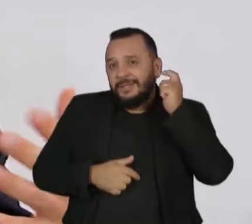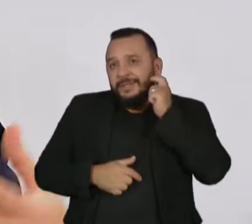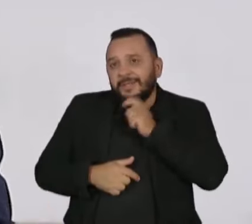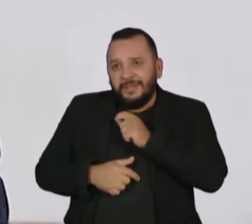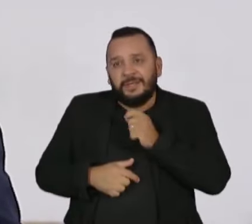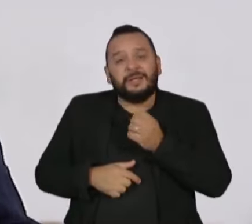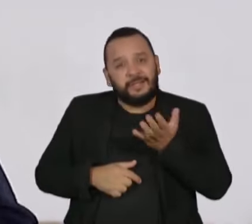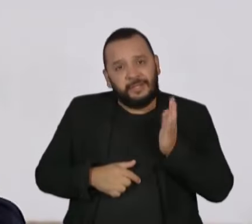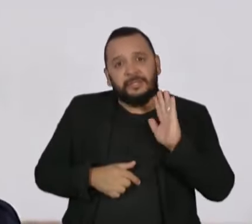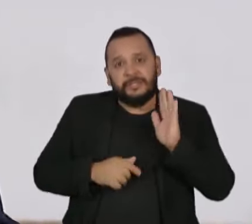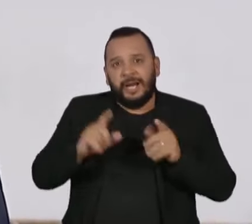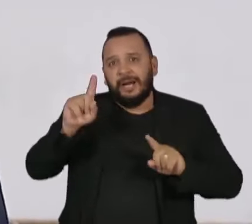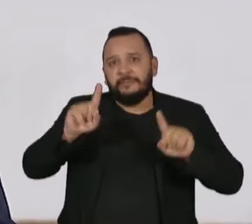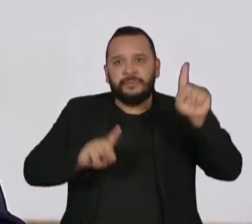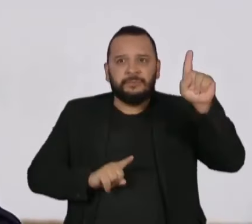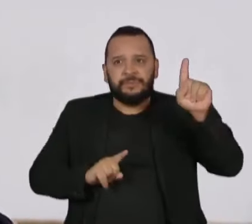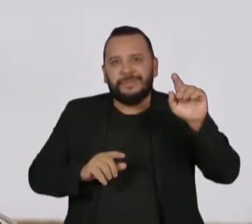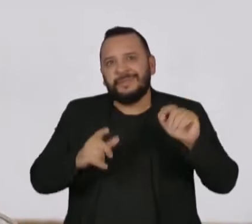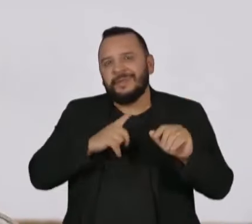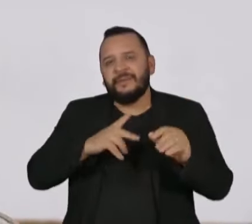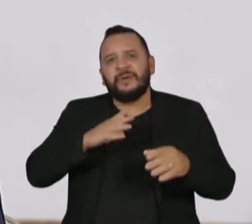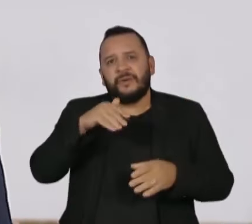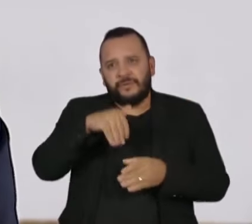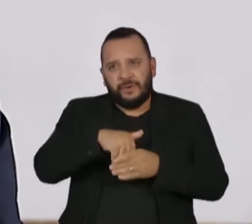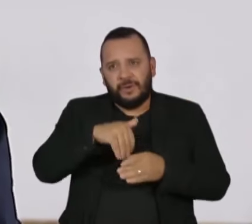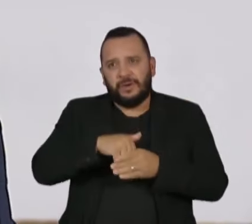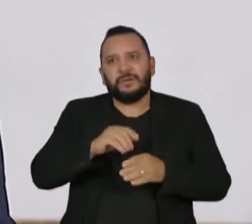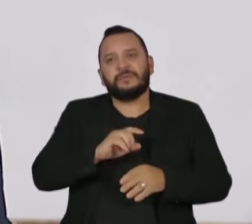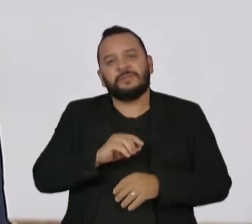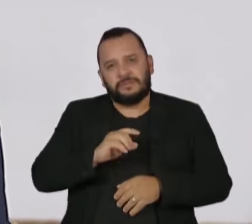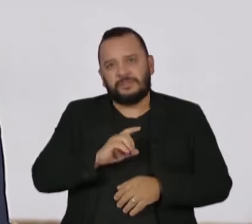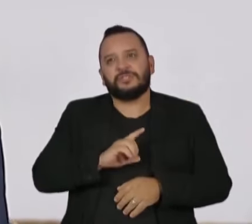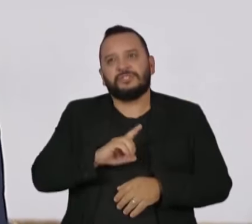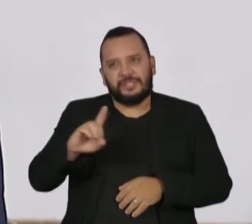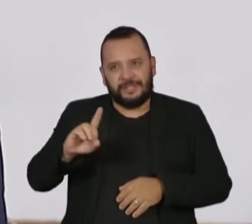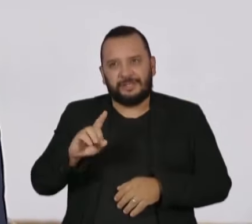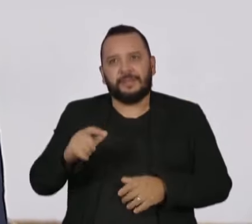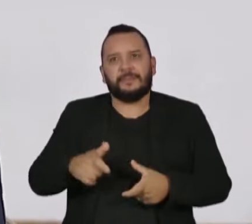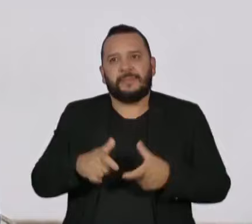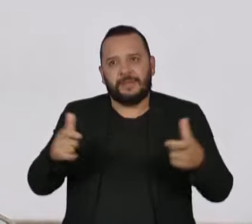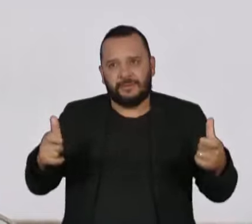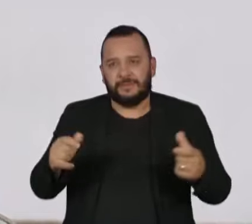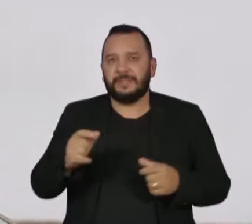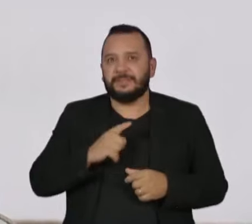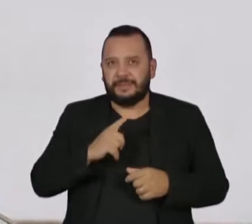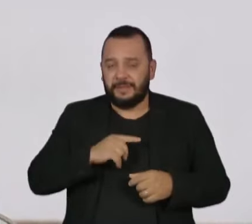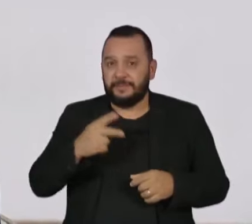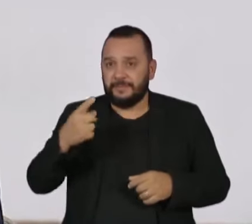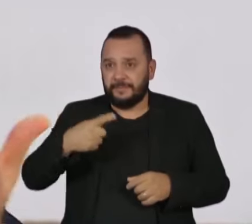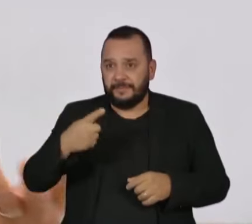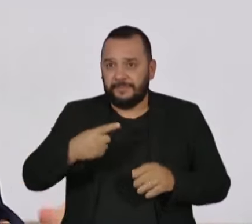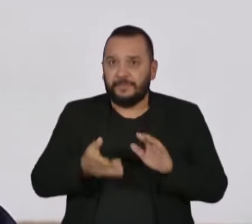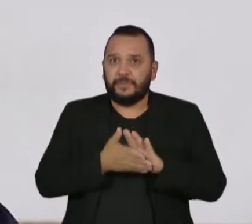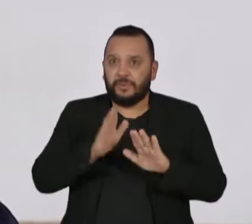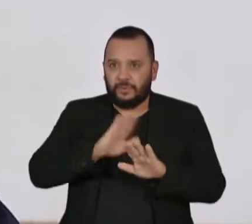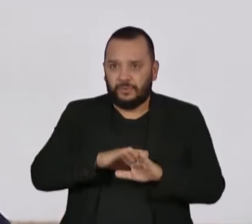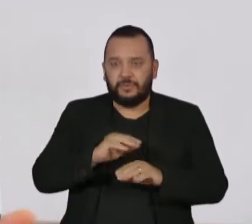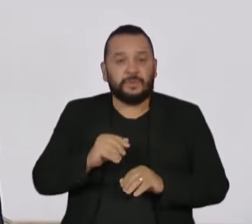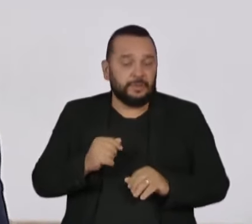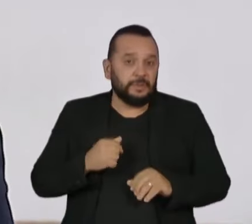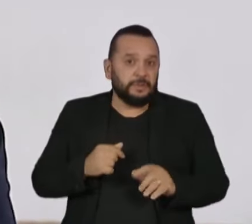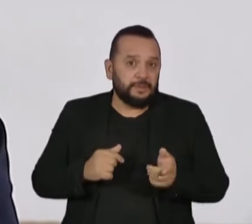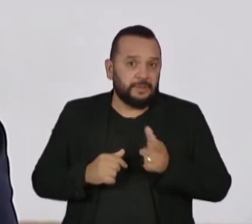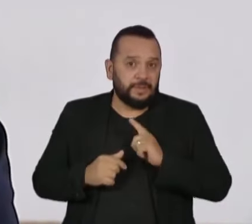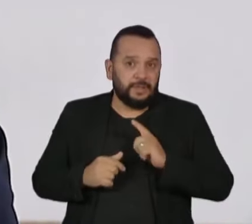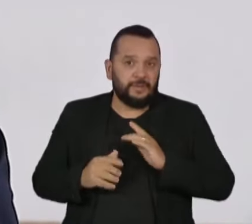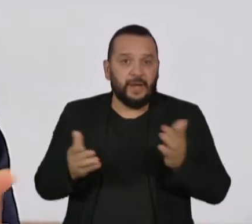favorito já que tivemos um voto mais ligado à direita maior mas ele sai com algumas coisas que ele teve no primeiro turno e que ele não terá ele não